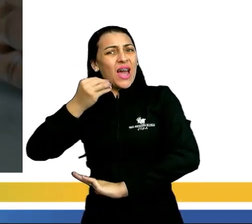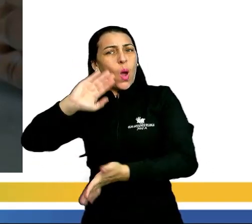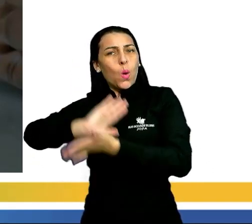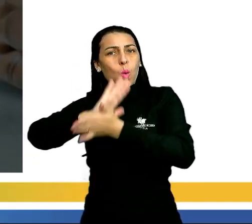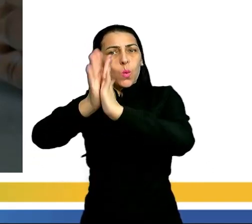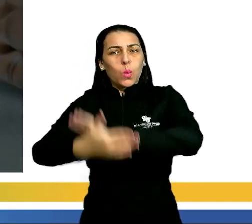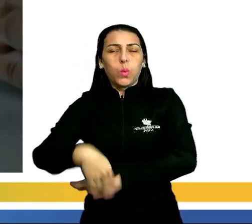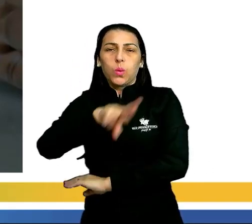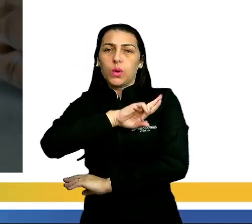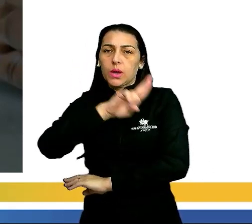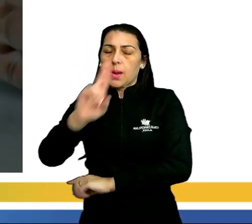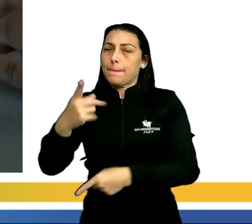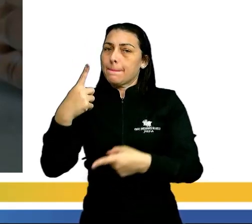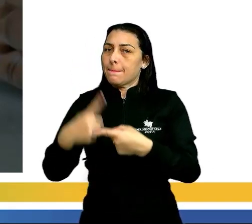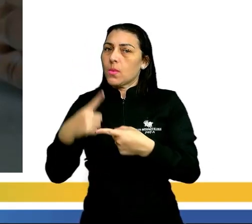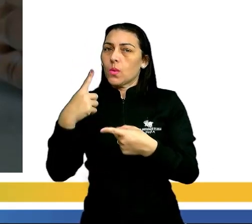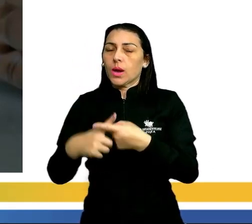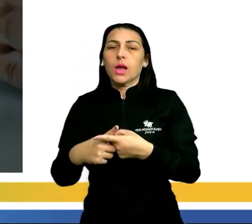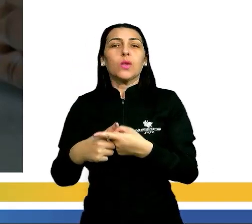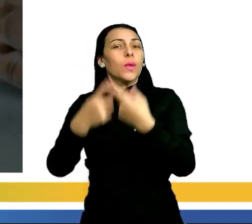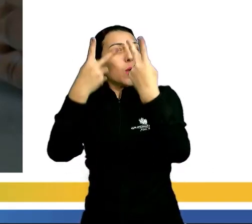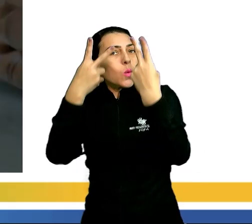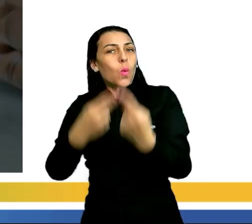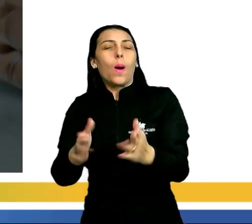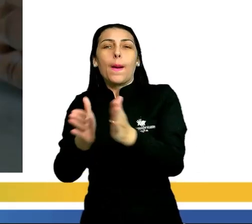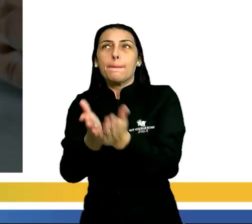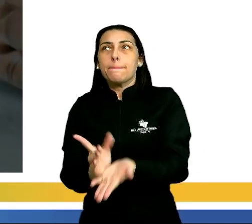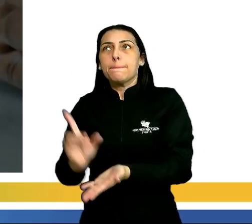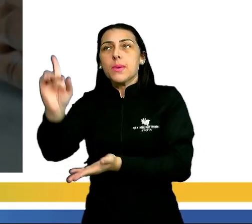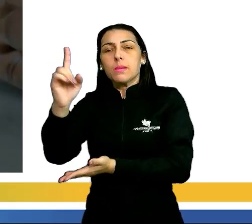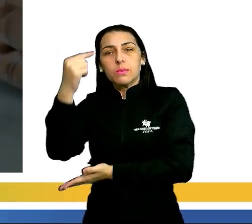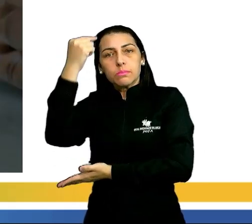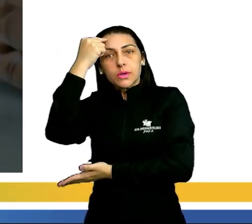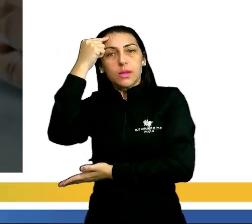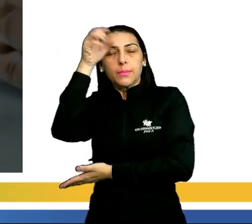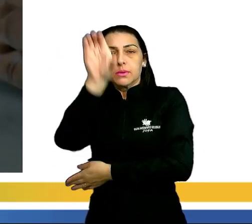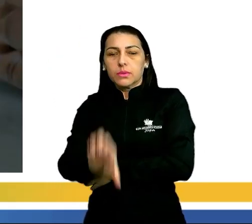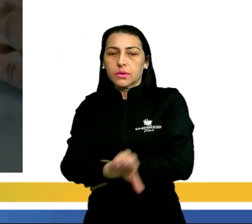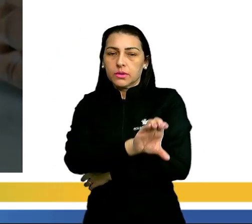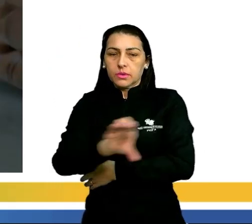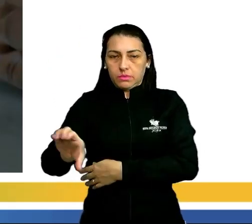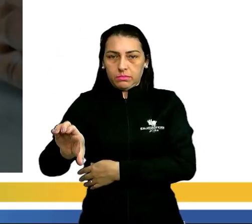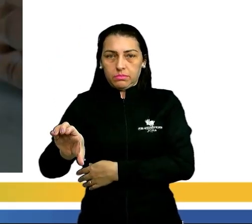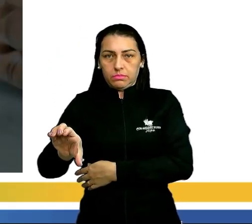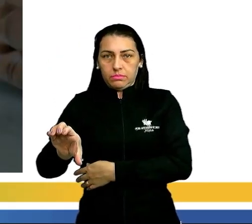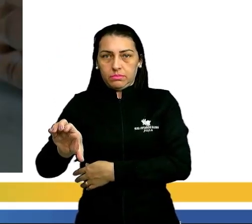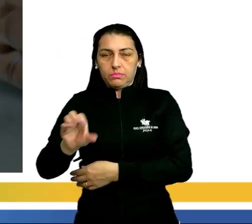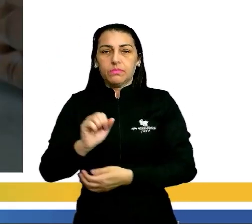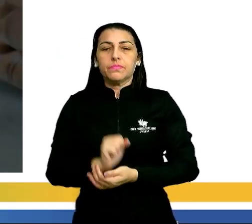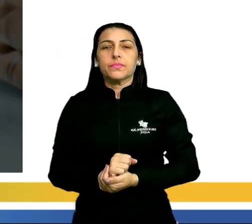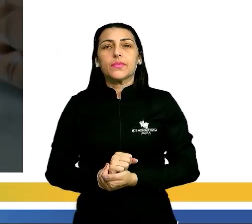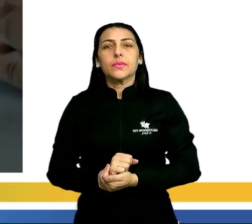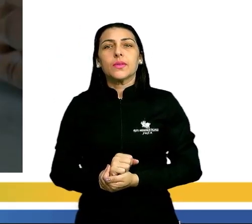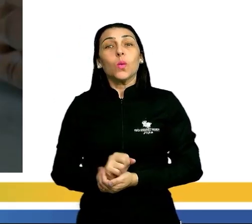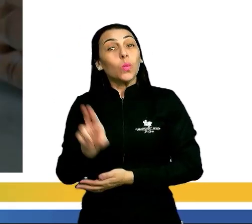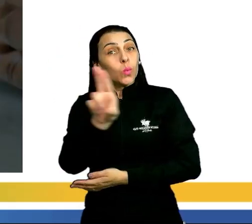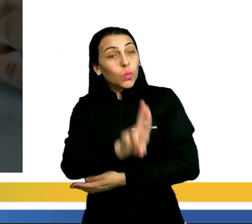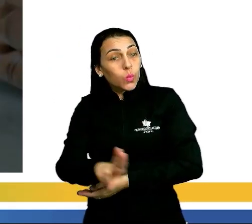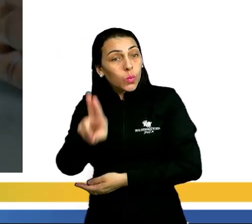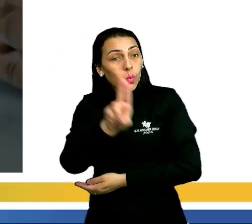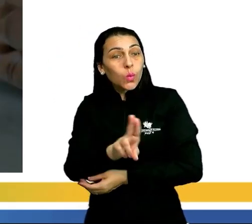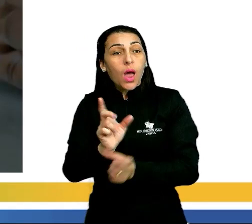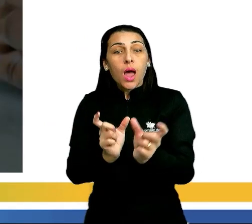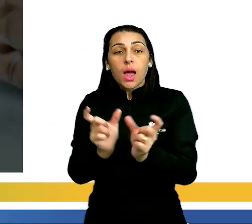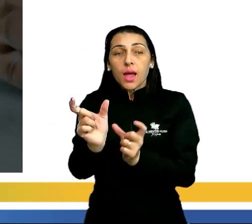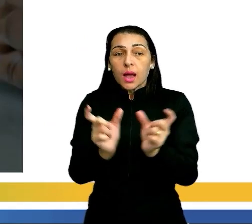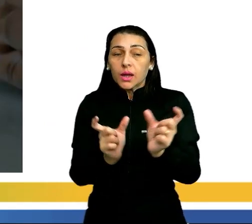essa religião porque não está de acordo com a Bíblia e com o pensamento cristão. Então, usar